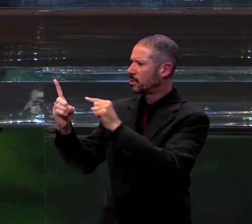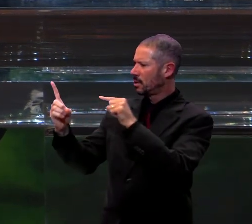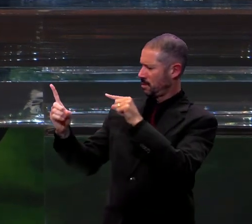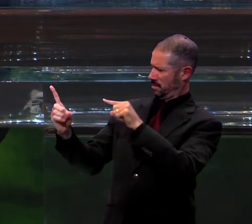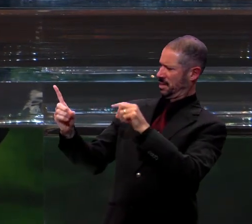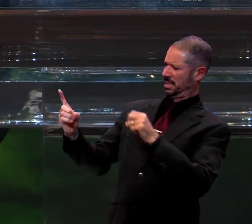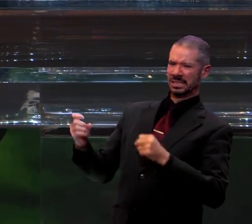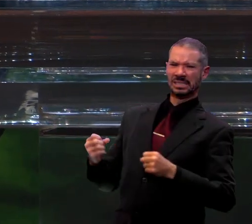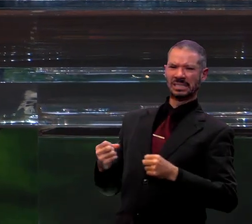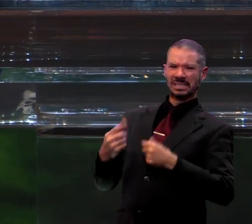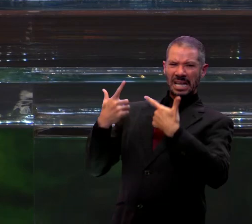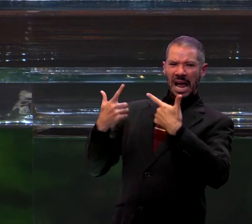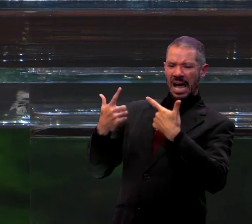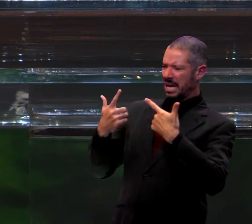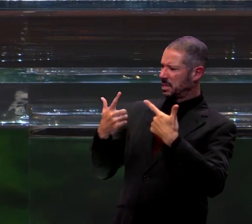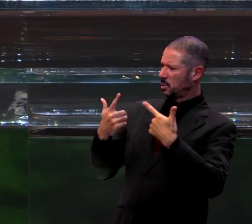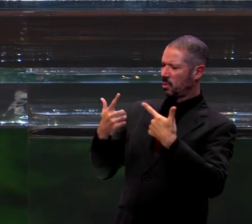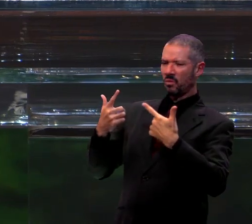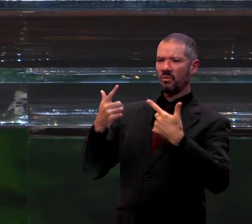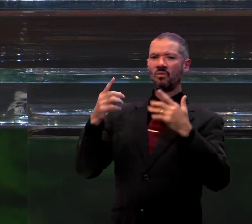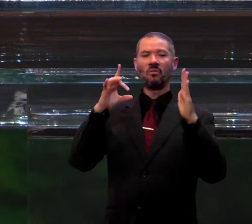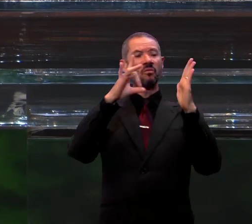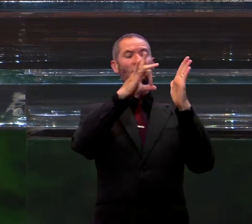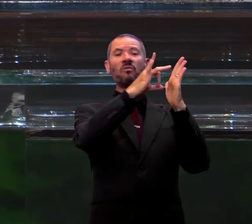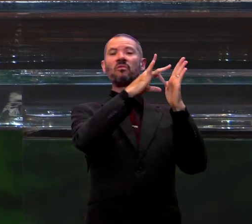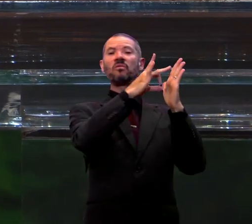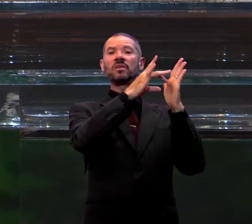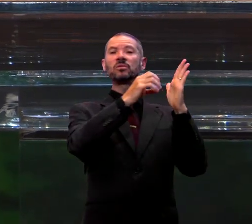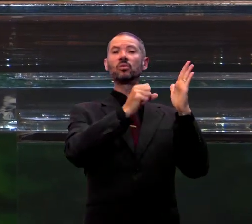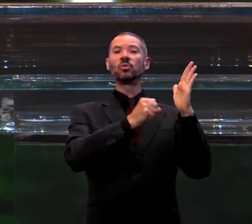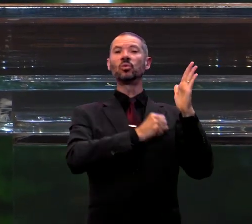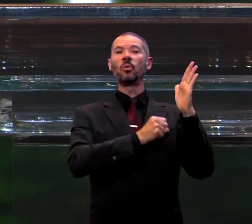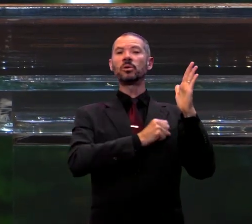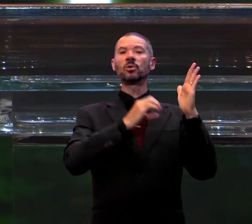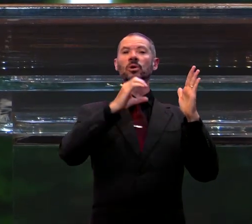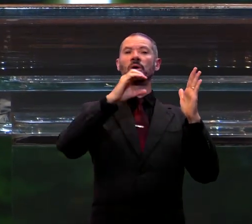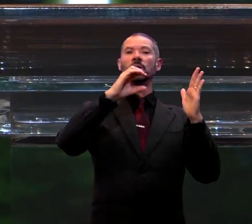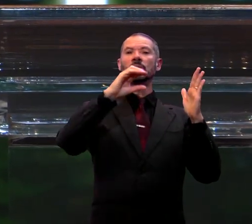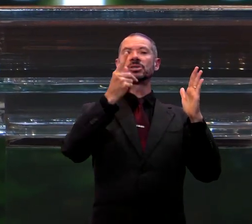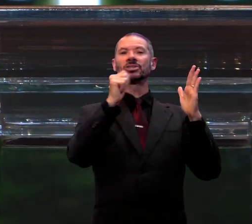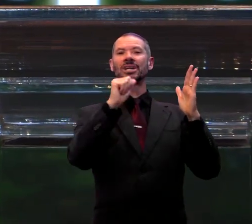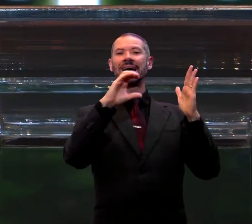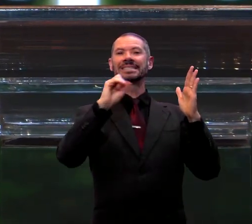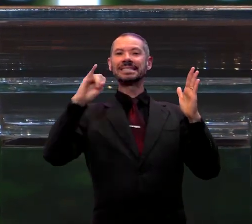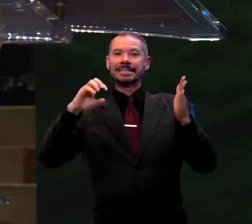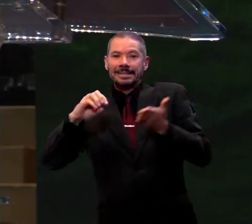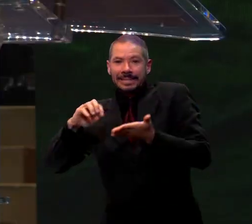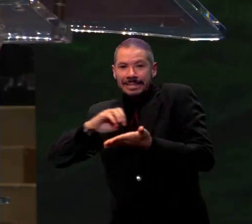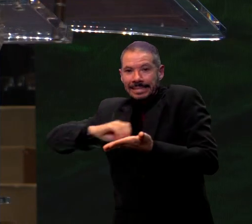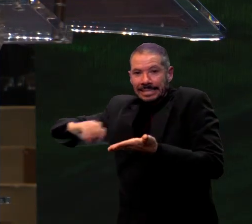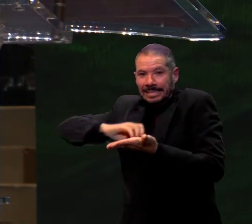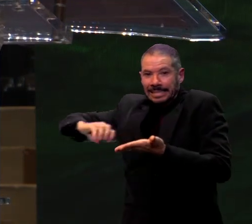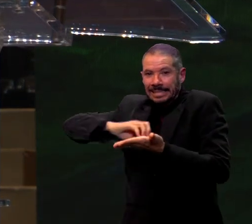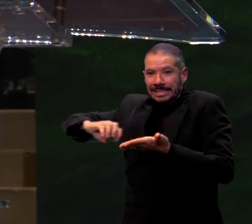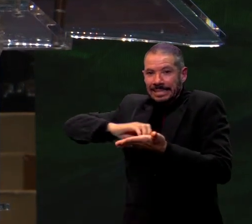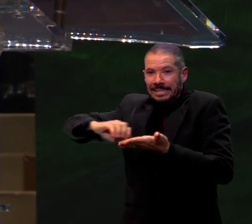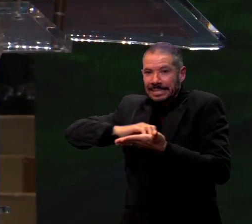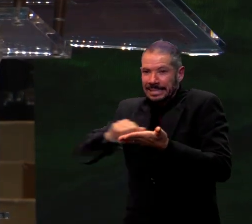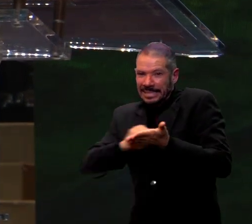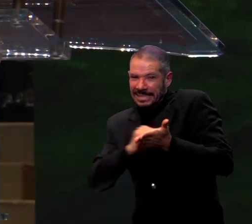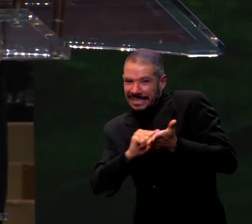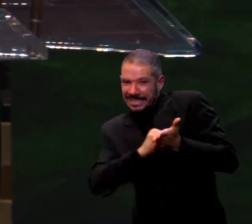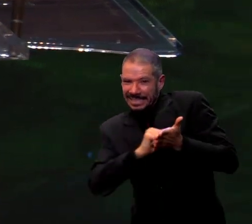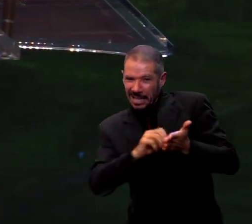acha estranho que no vidro o número do chassi está ali raspado, e no cumprimento do